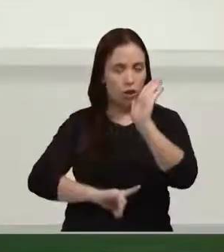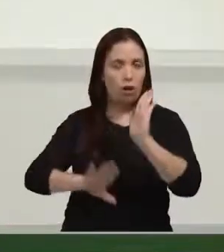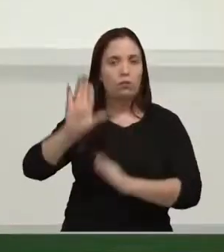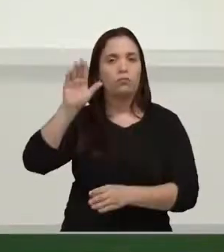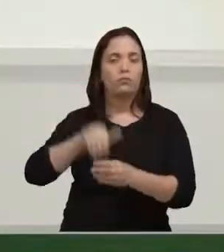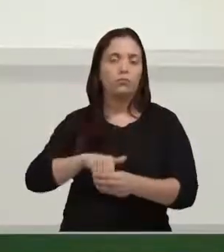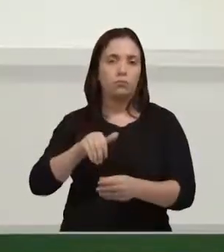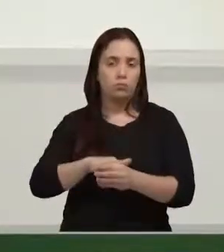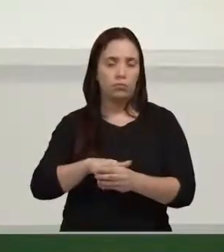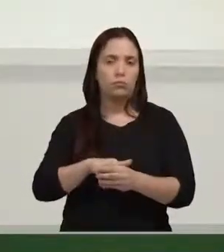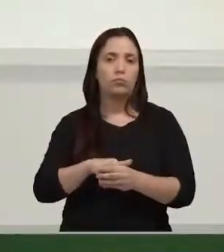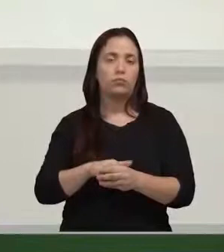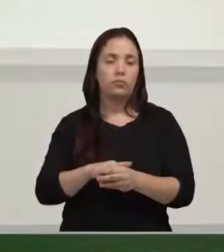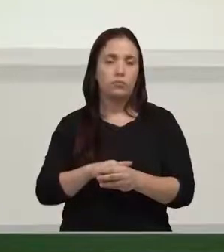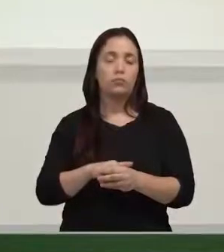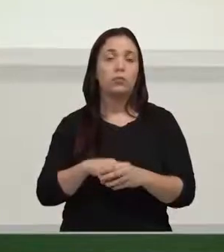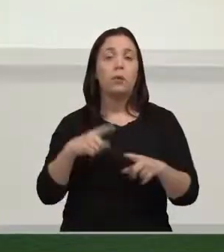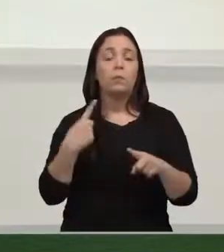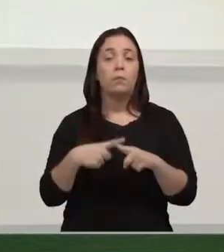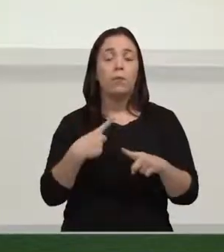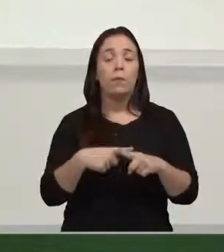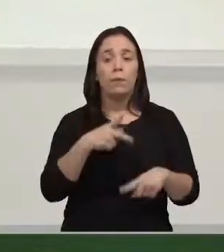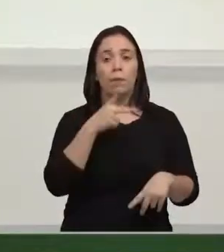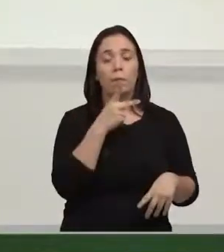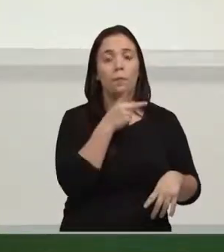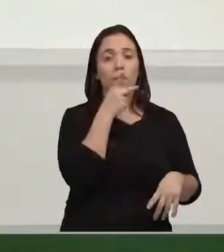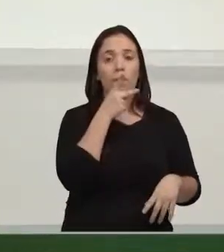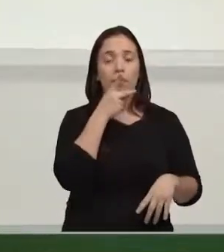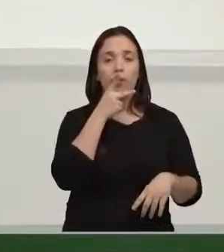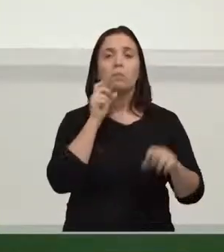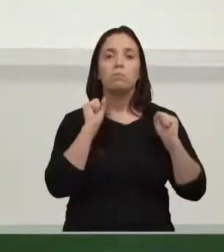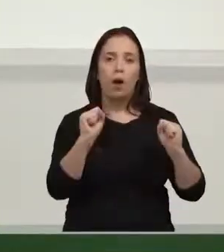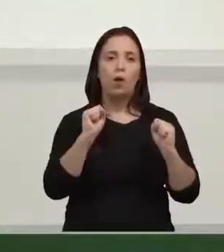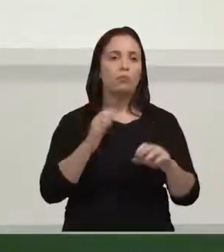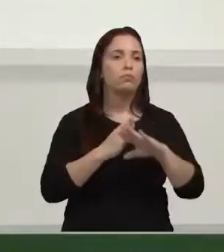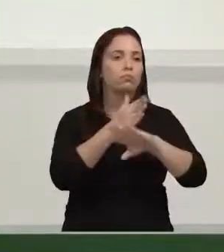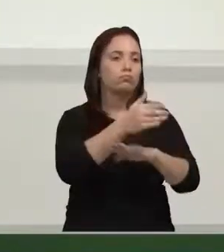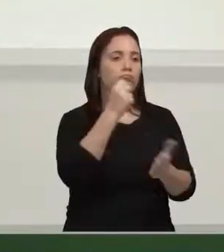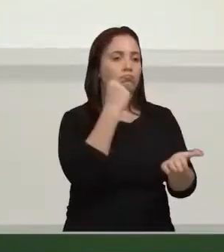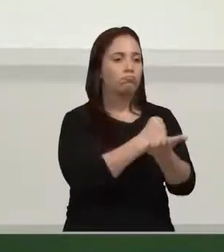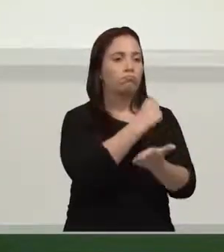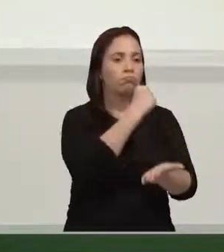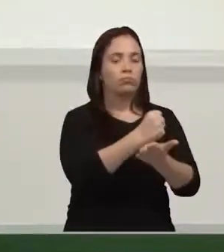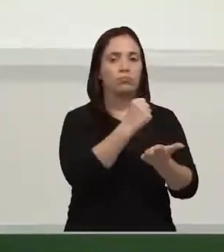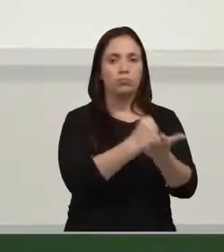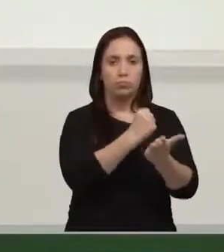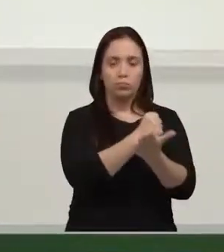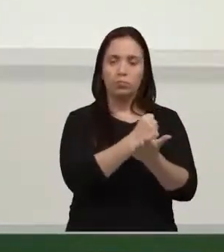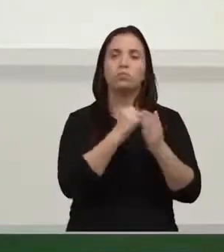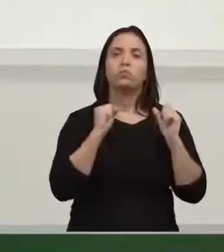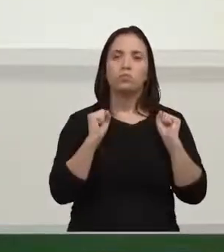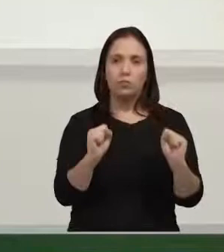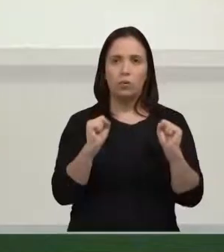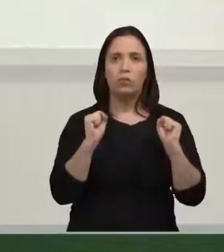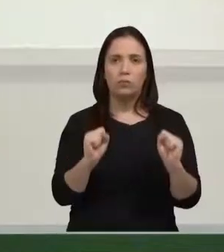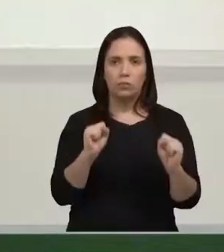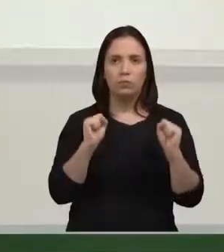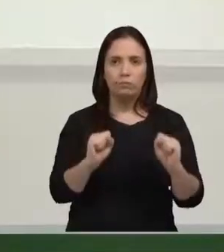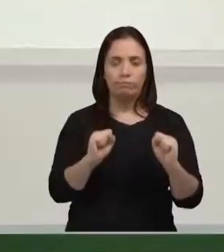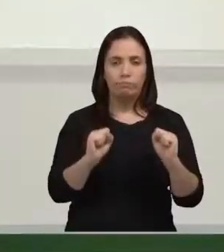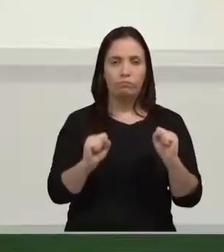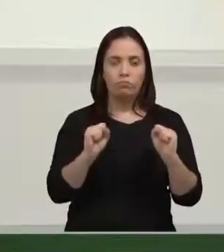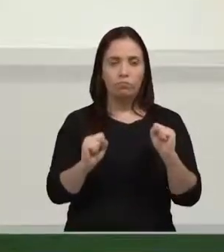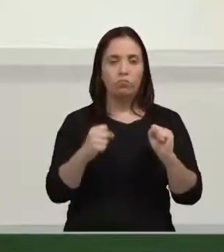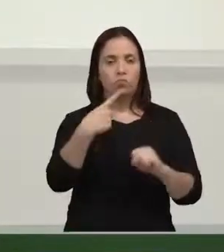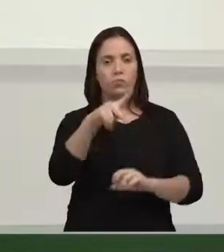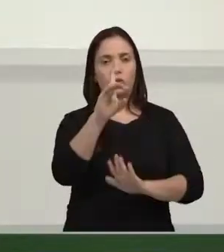candidato. Por quê? Ele seria registrado. Porque o partido, ele tem liberdade para isso. É Uma